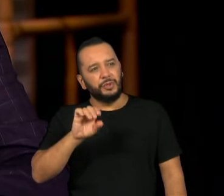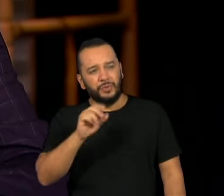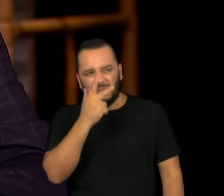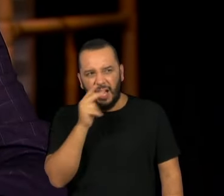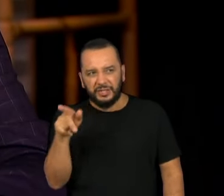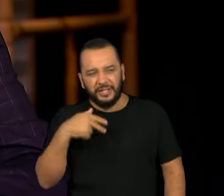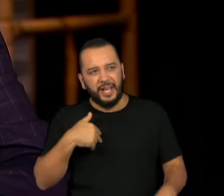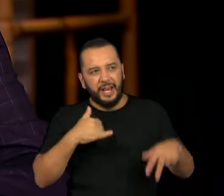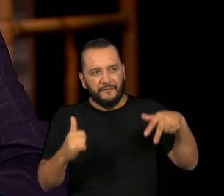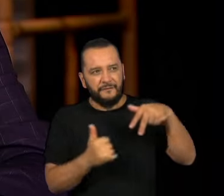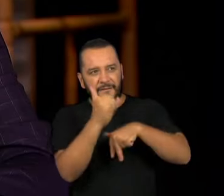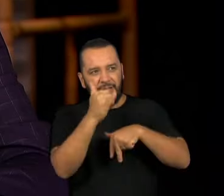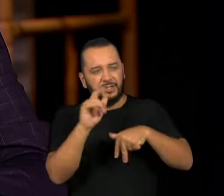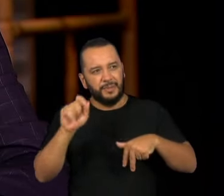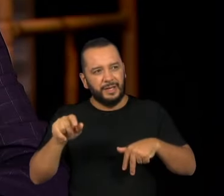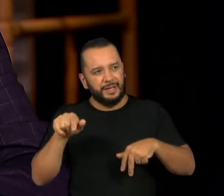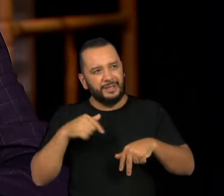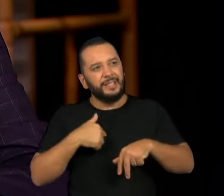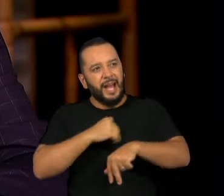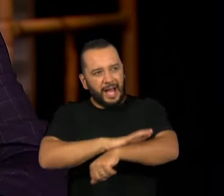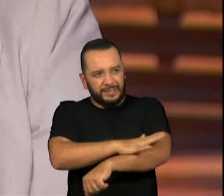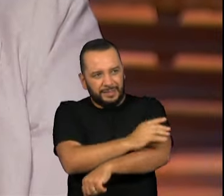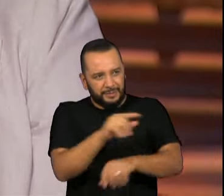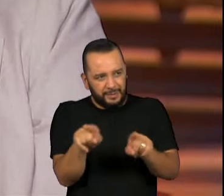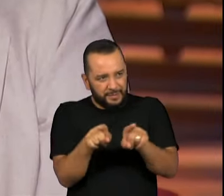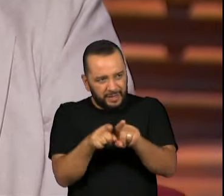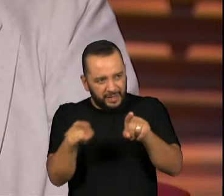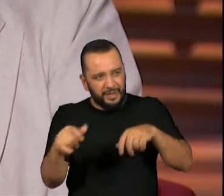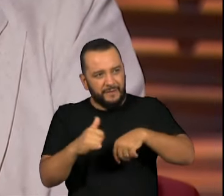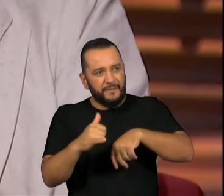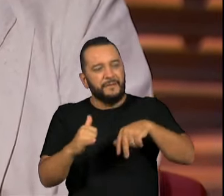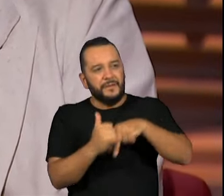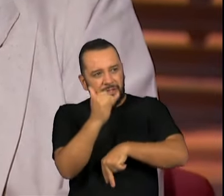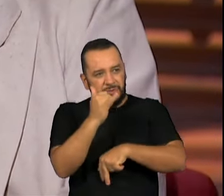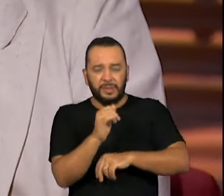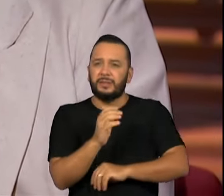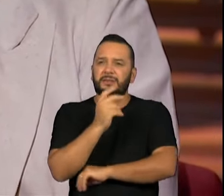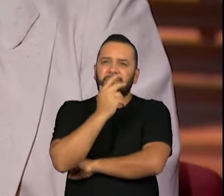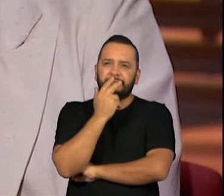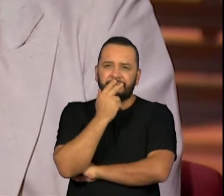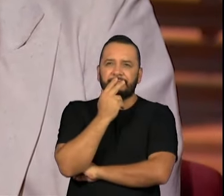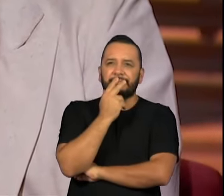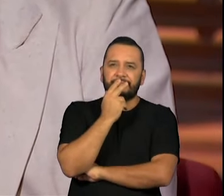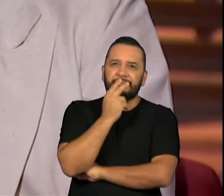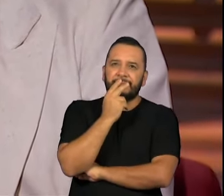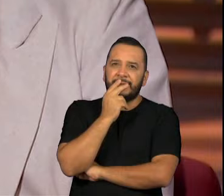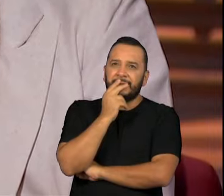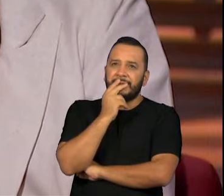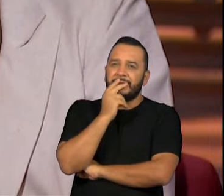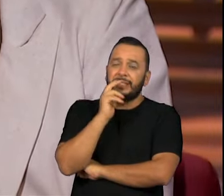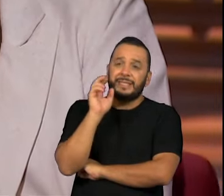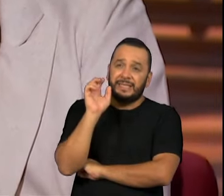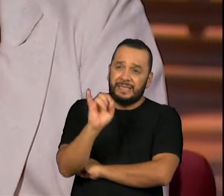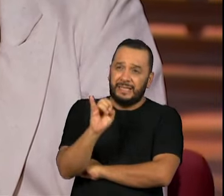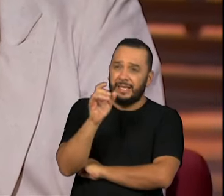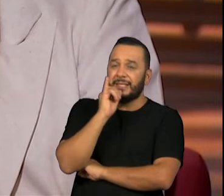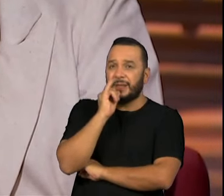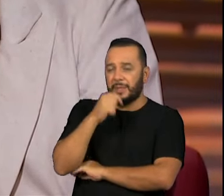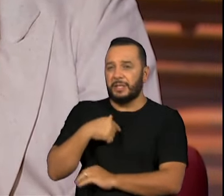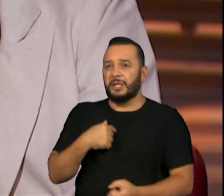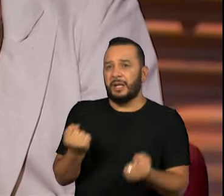também atuando como ele atua e estruturalmente falando por exemplo se ele estiver andando de